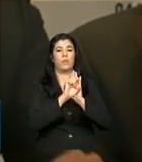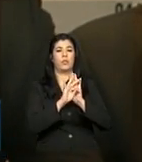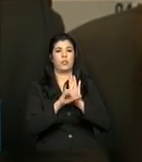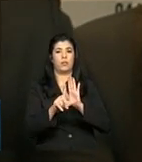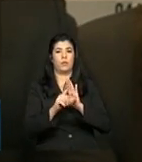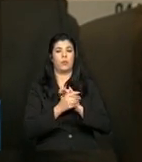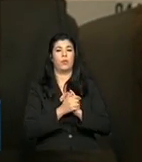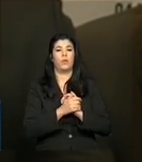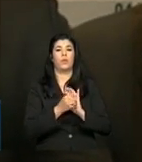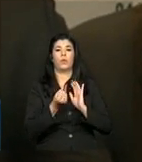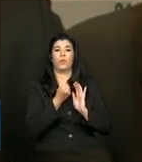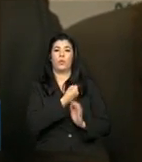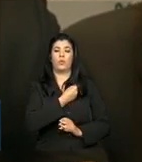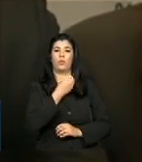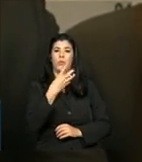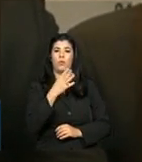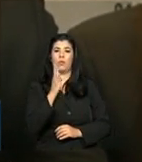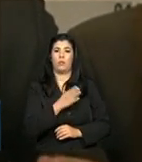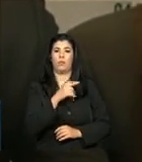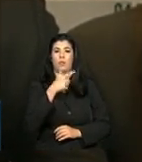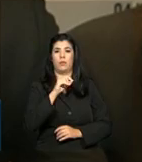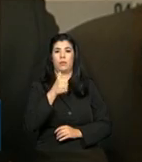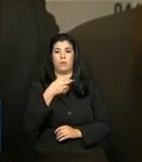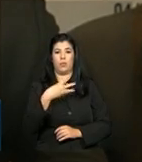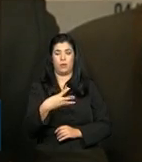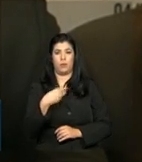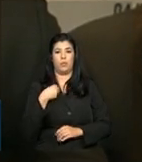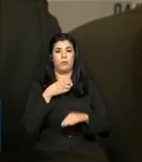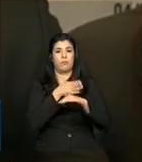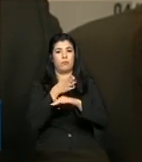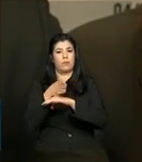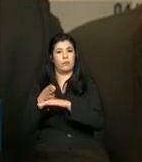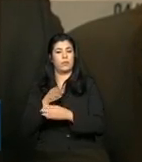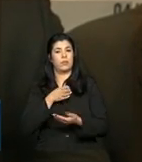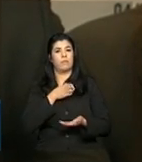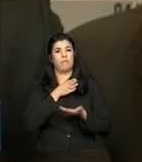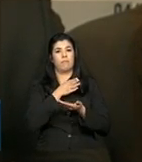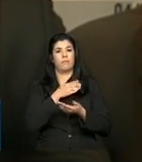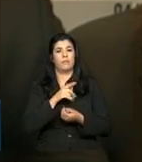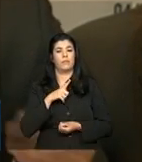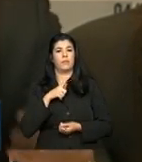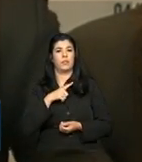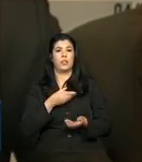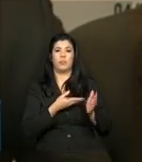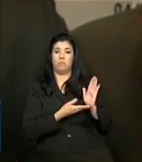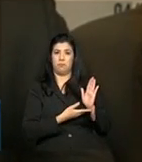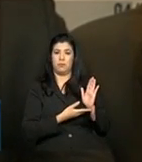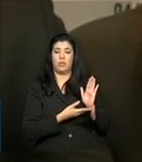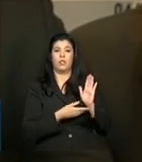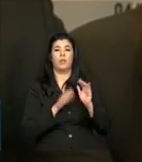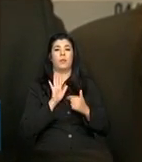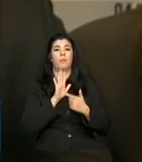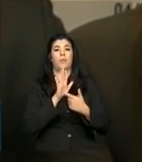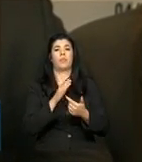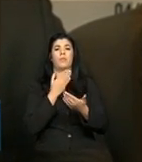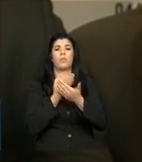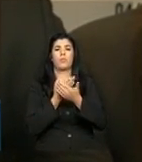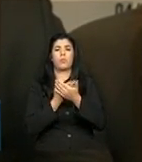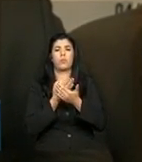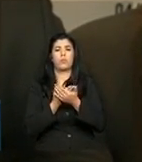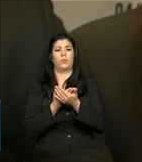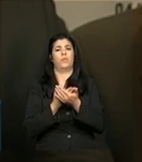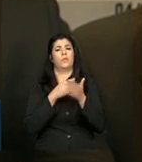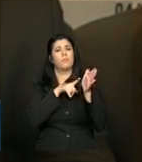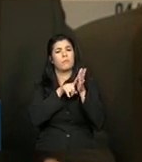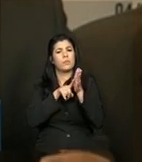número 4/2014, os empreendimentos que fazem parte desse edital, eles refletem uns estudos que foram realizados